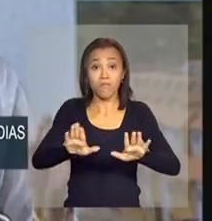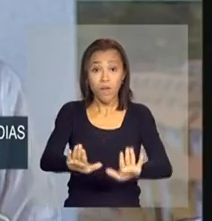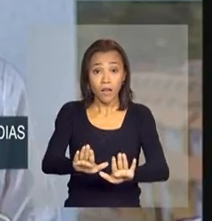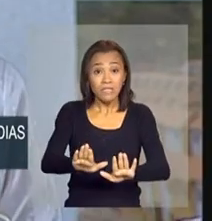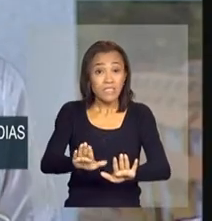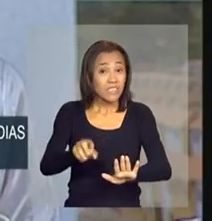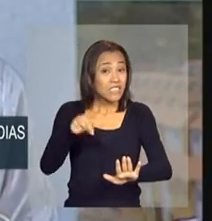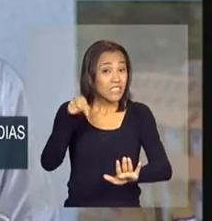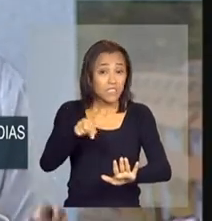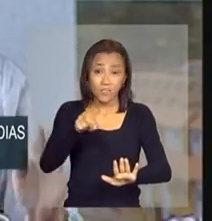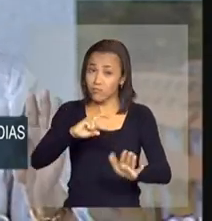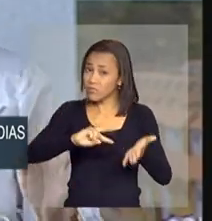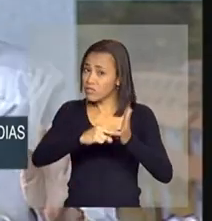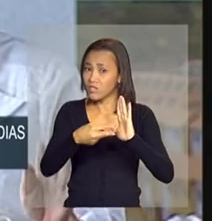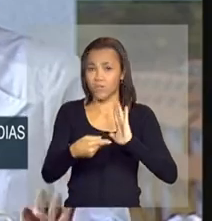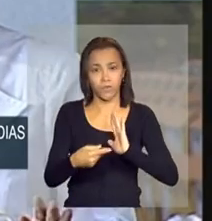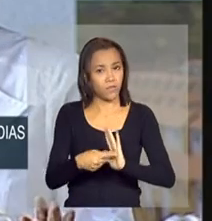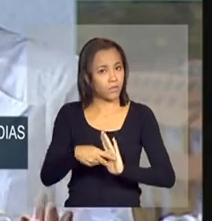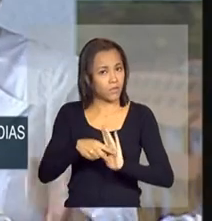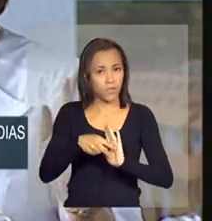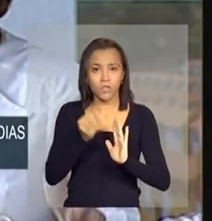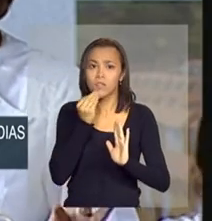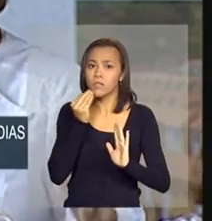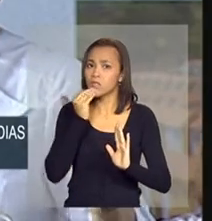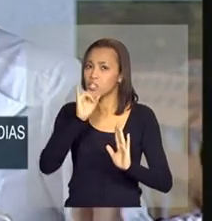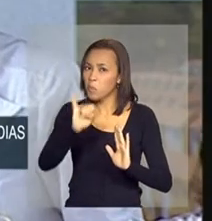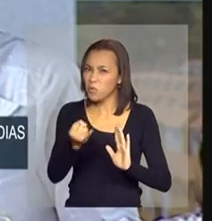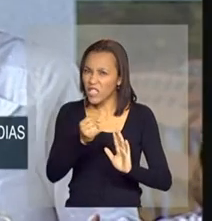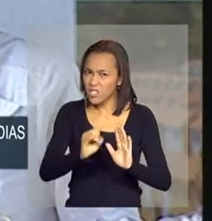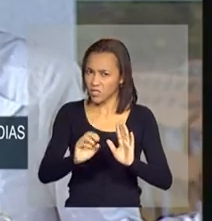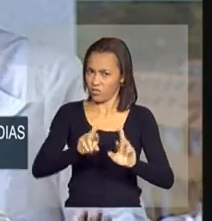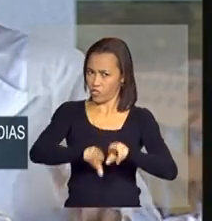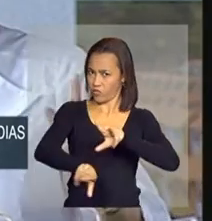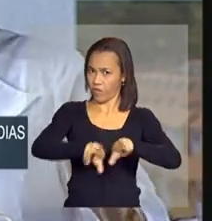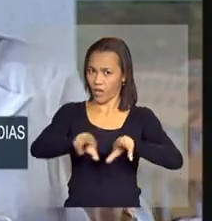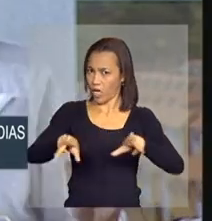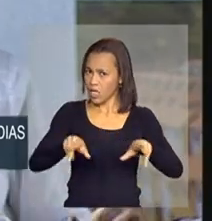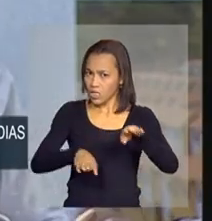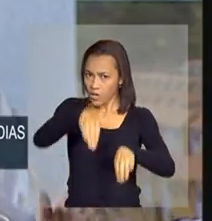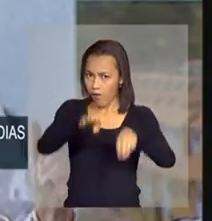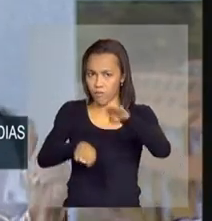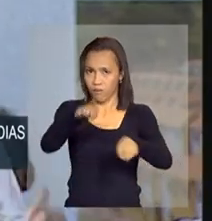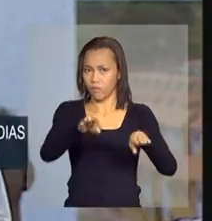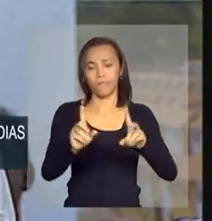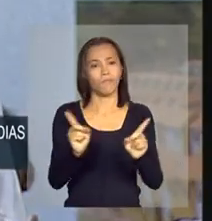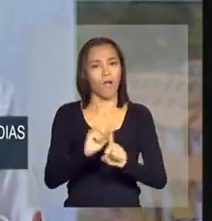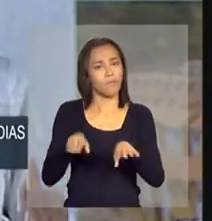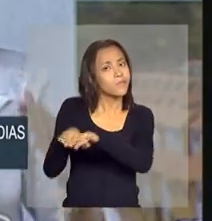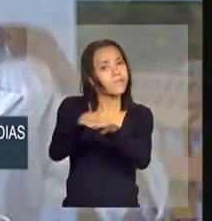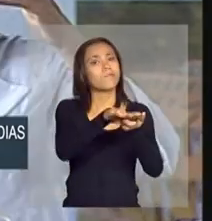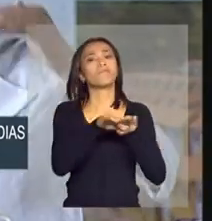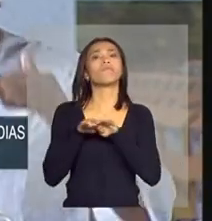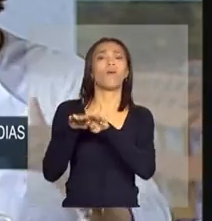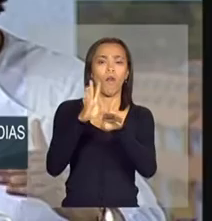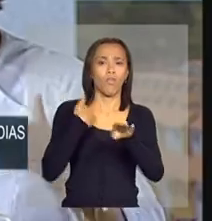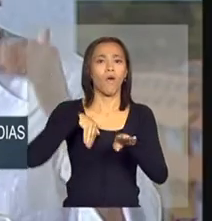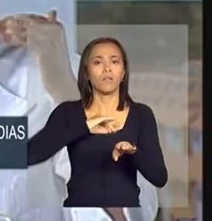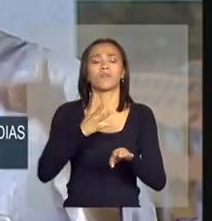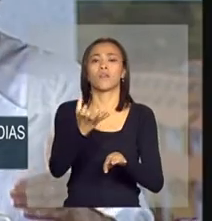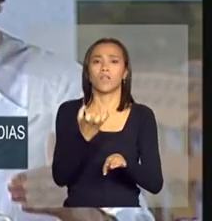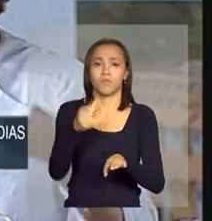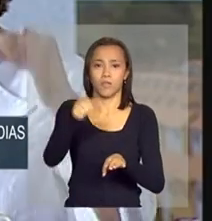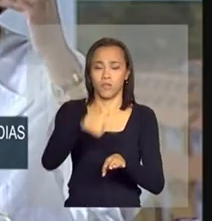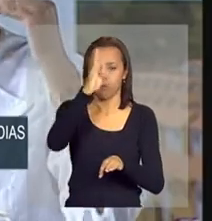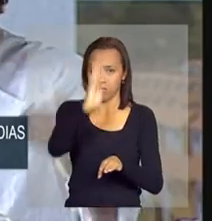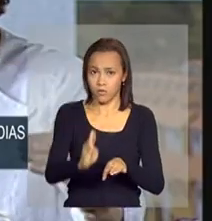isso não significa que as oportunidades tem um de ser diferentes nós queremos no Brasil e as